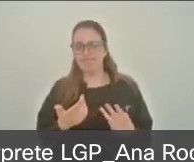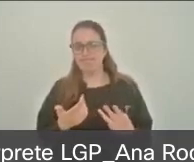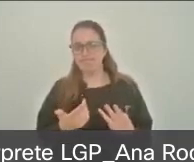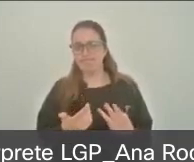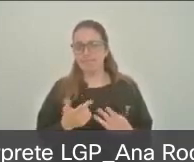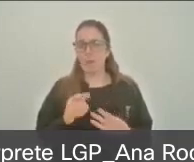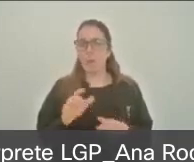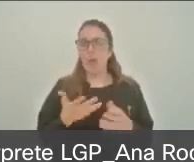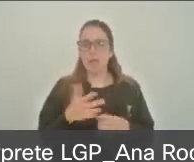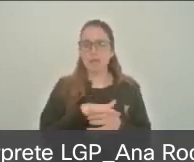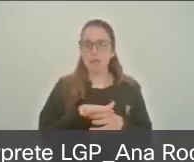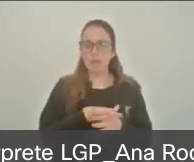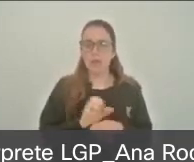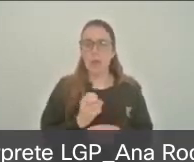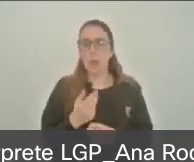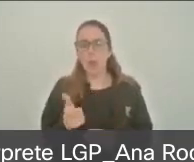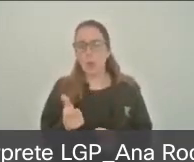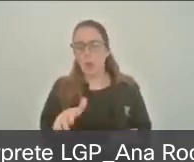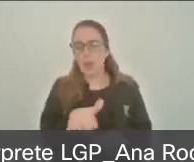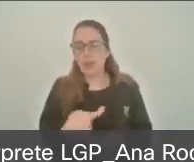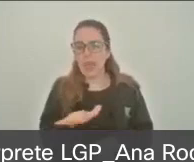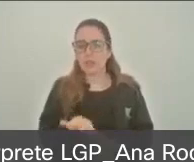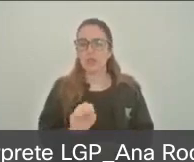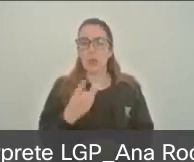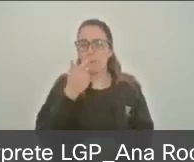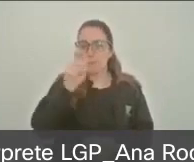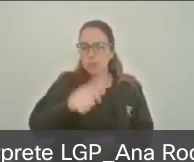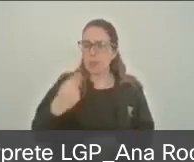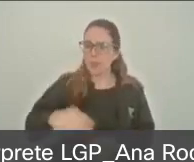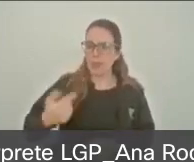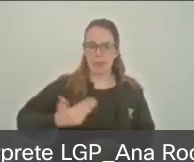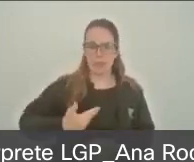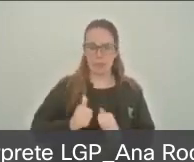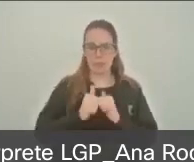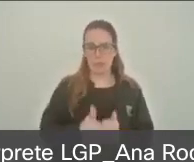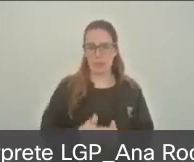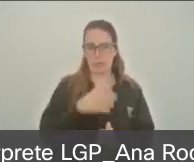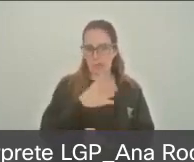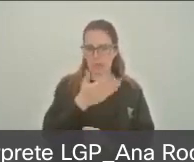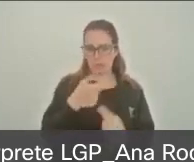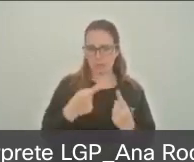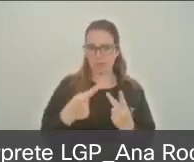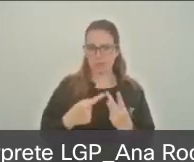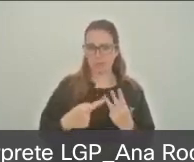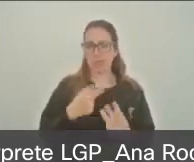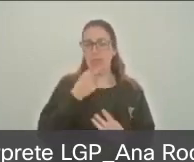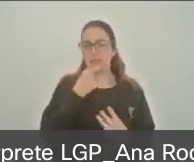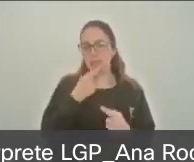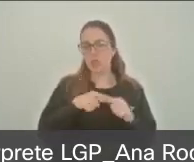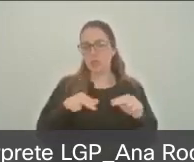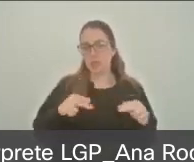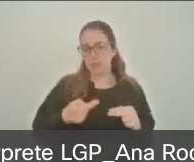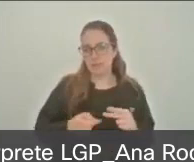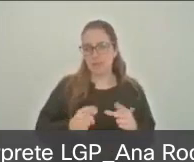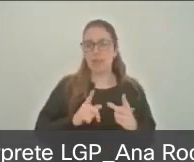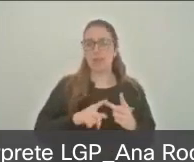as situações, os contextos e os utentes que, no fundo, constituem a razão de ser do direito ao acompanhamento, ou seja, os utentes internados, em particular as